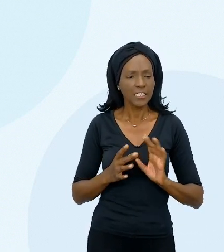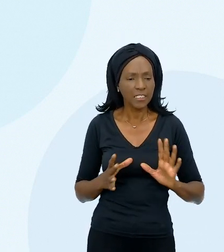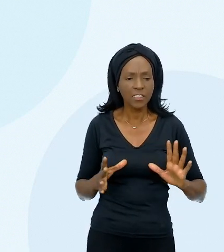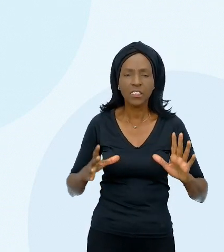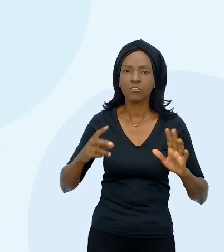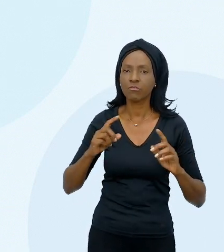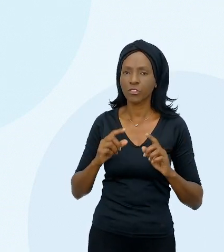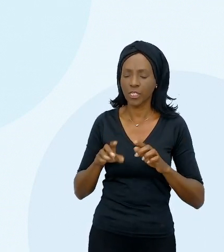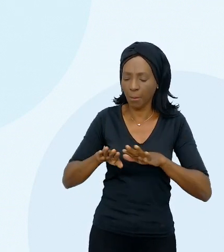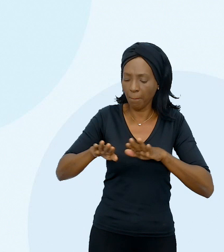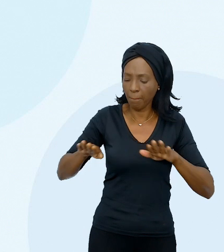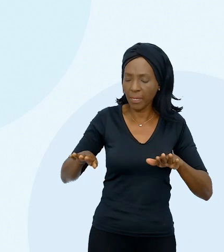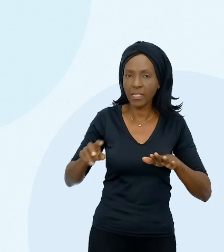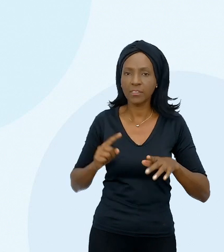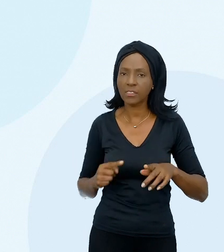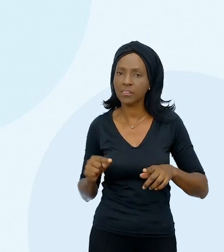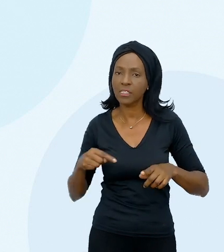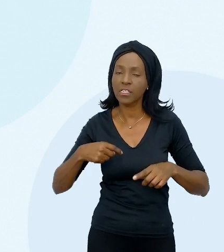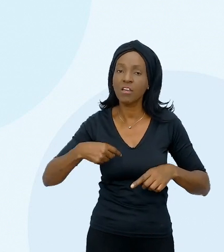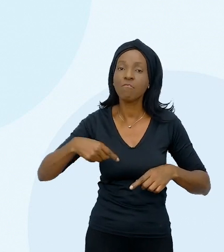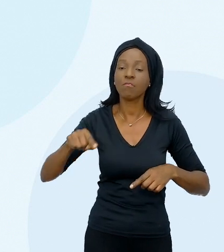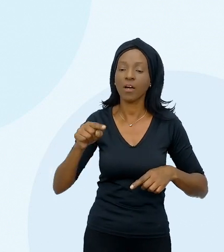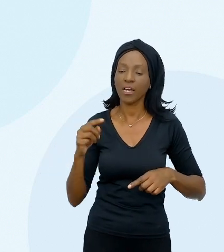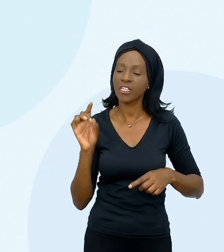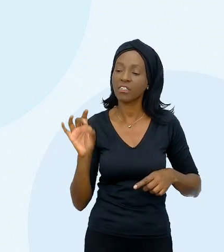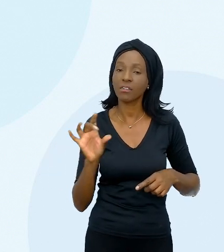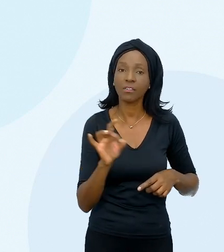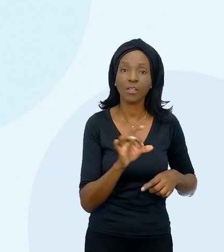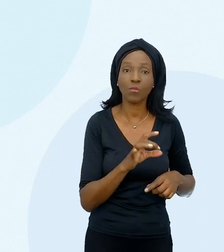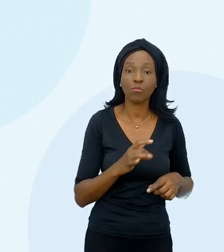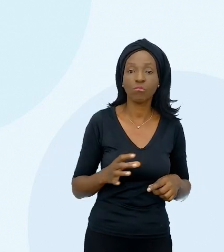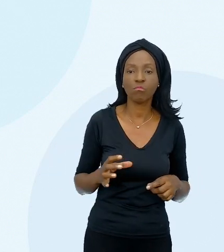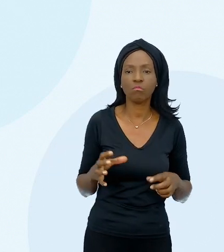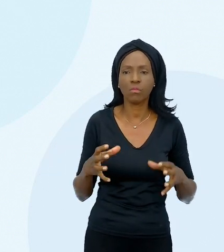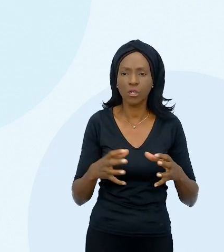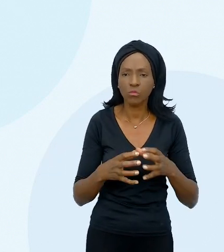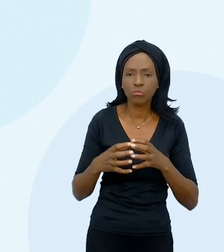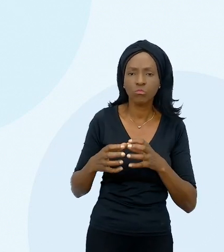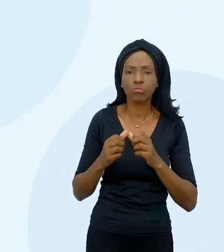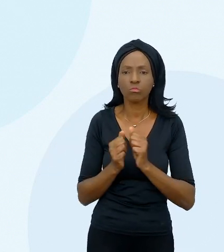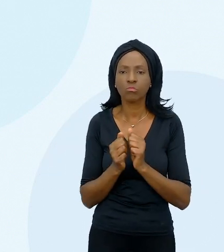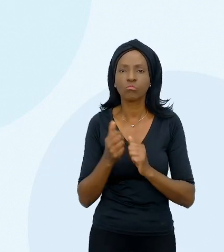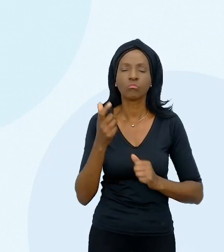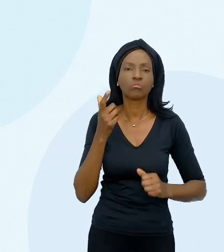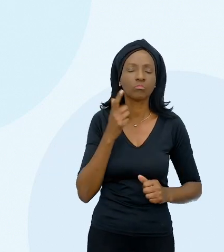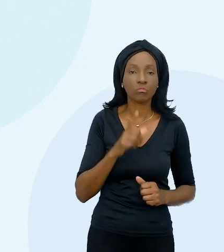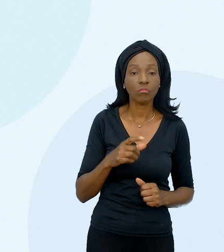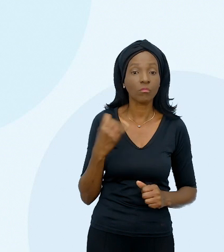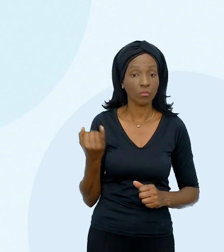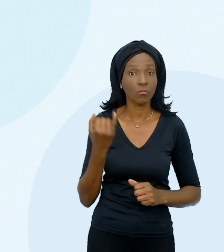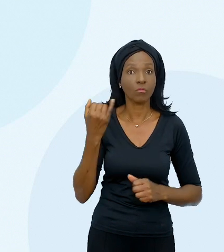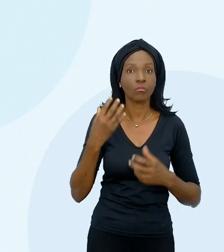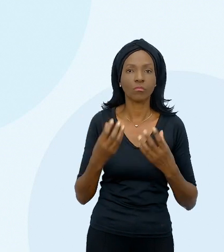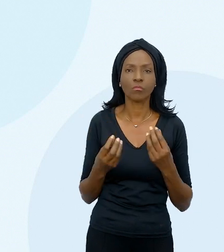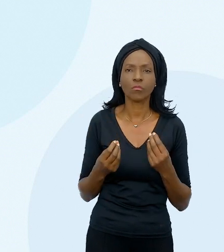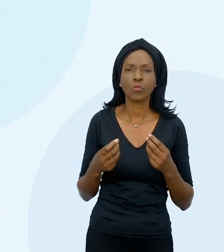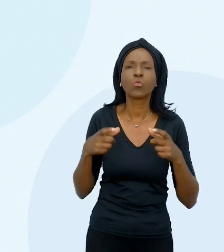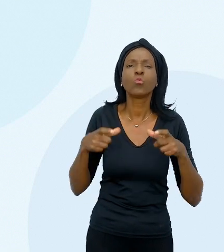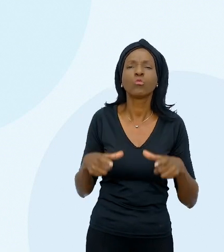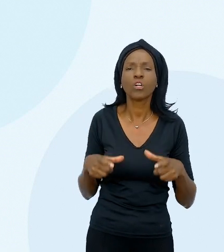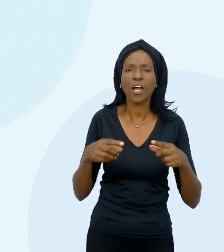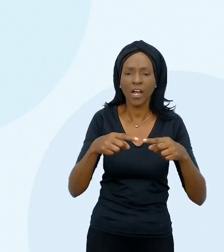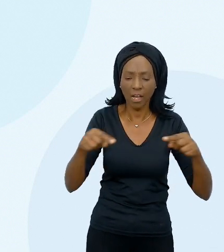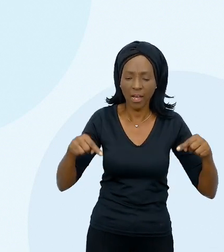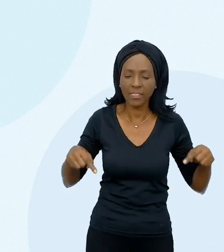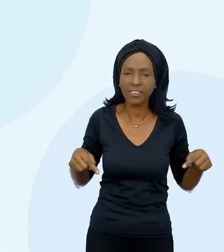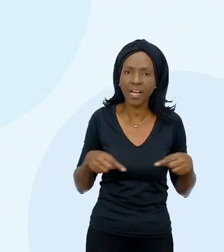permite a aprendizagem criativa. Então, aqui é um aspecto interessante, ambiente, né? Eu vou utilizar a sala de aula como ambiente?